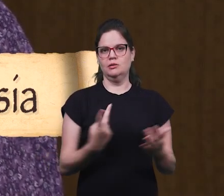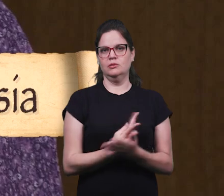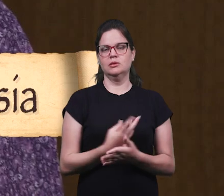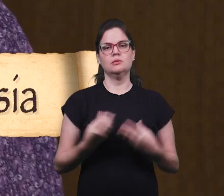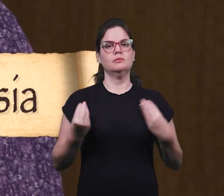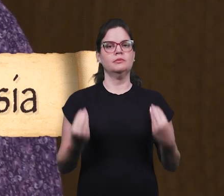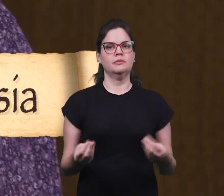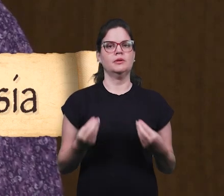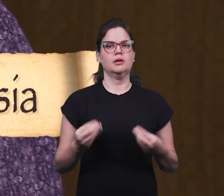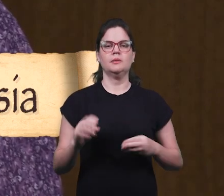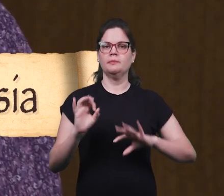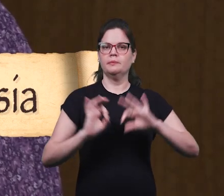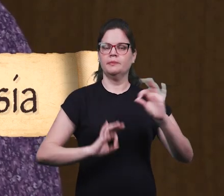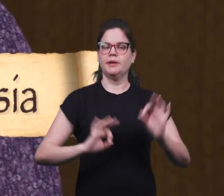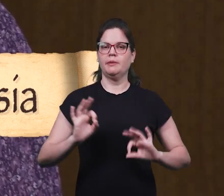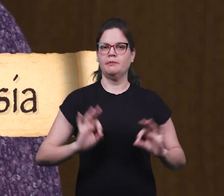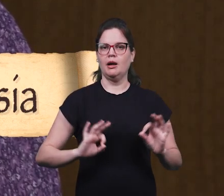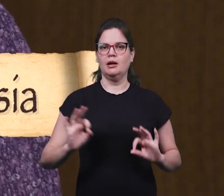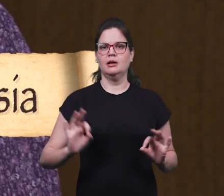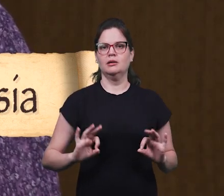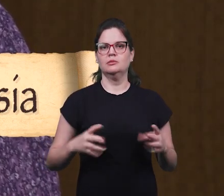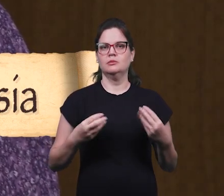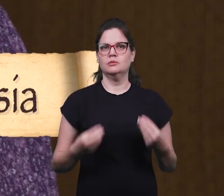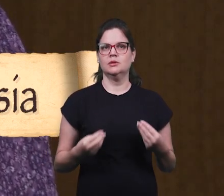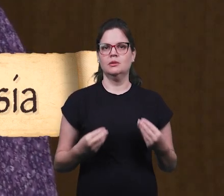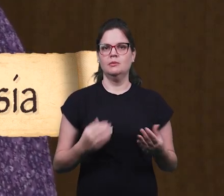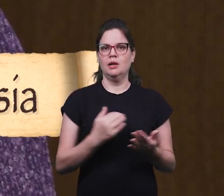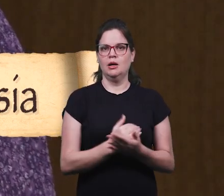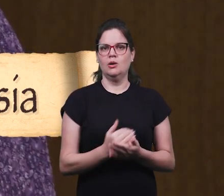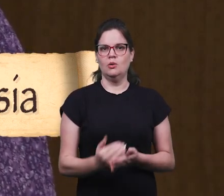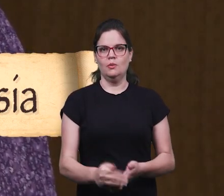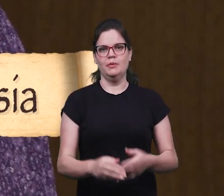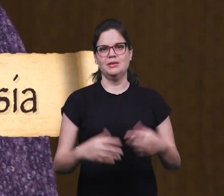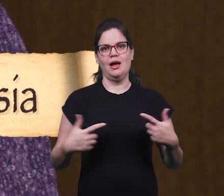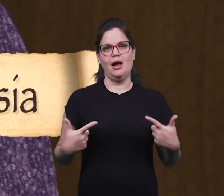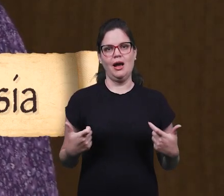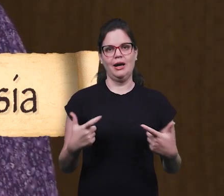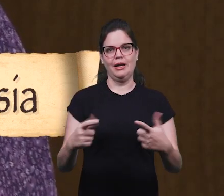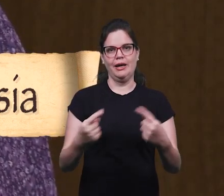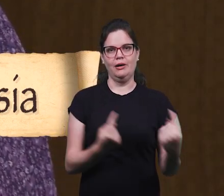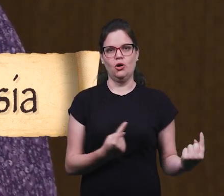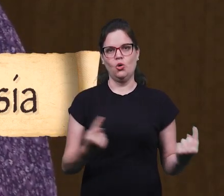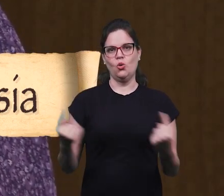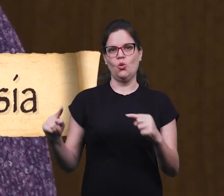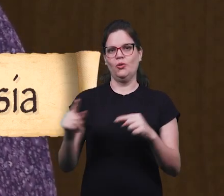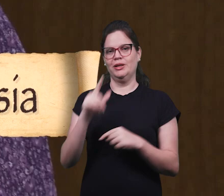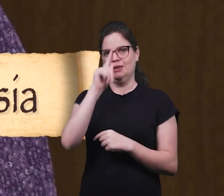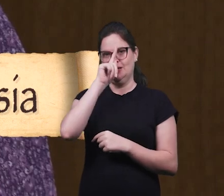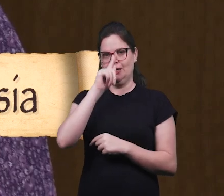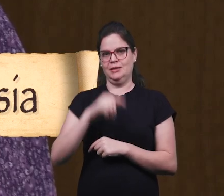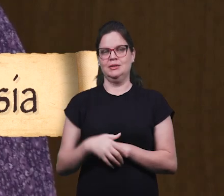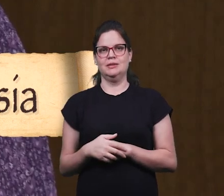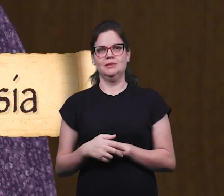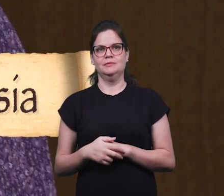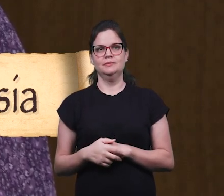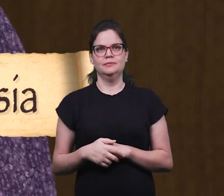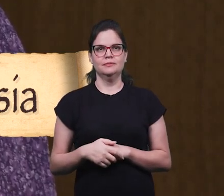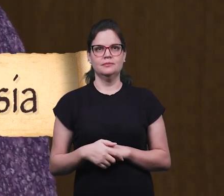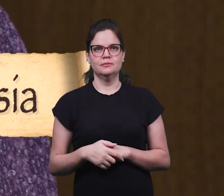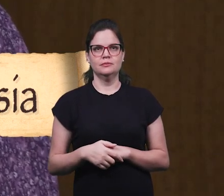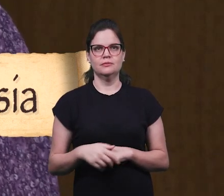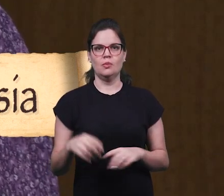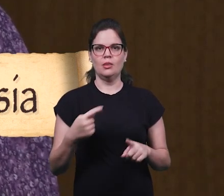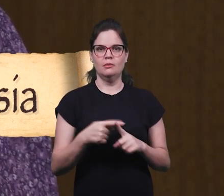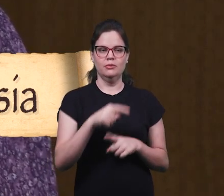um preparo justamente para essa invasão da Grécia. A palavra fala claramente que ele estava ali com os